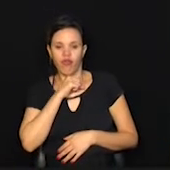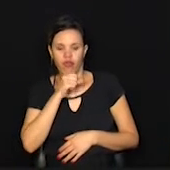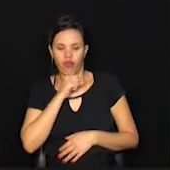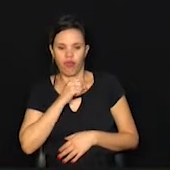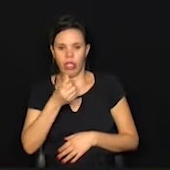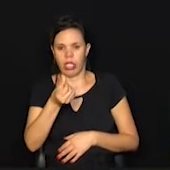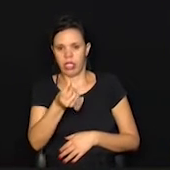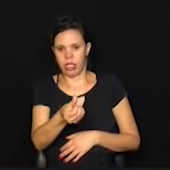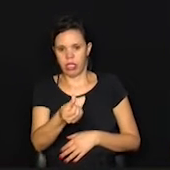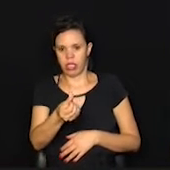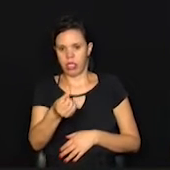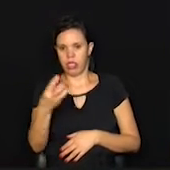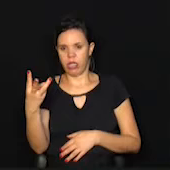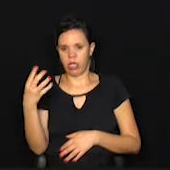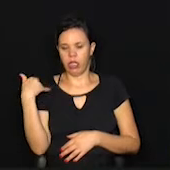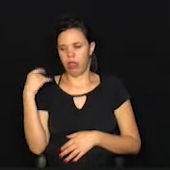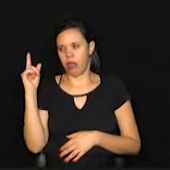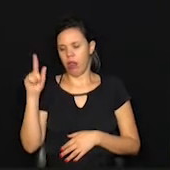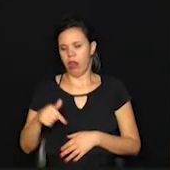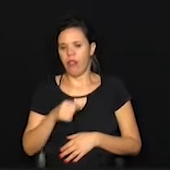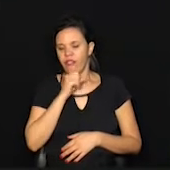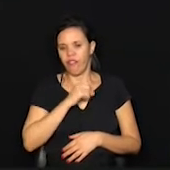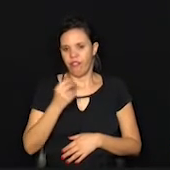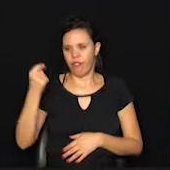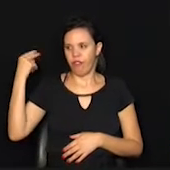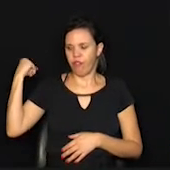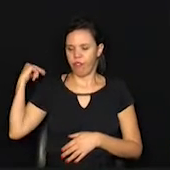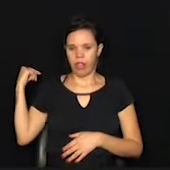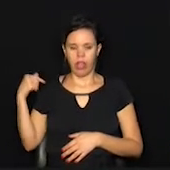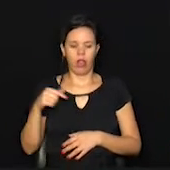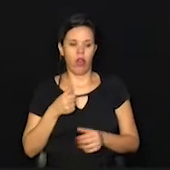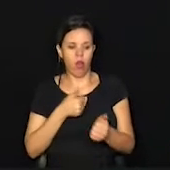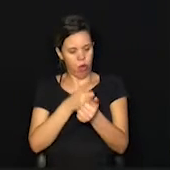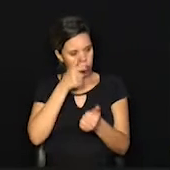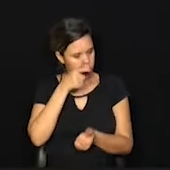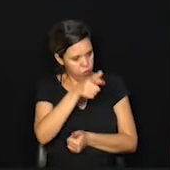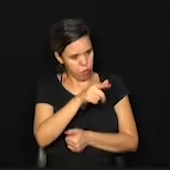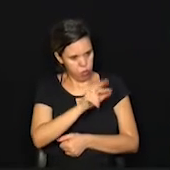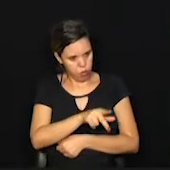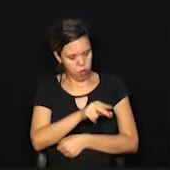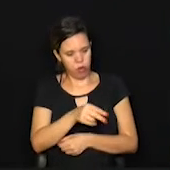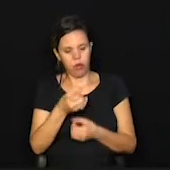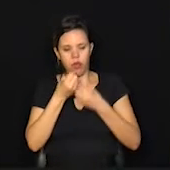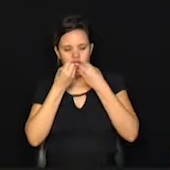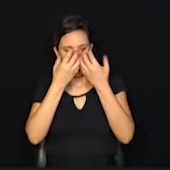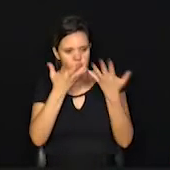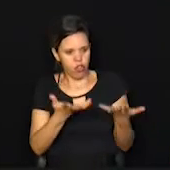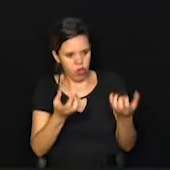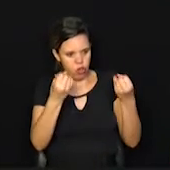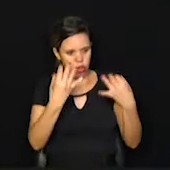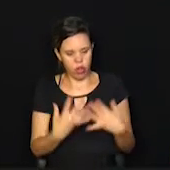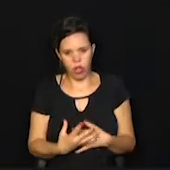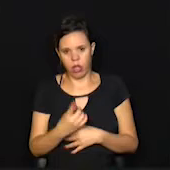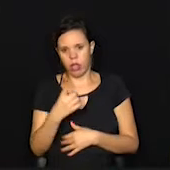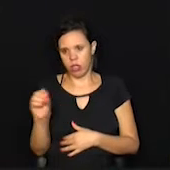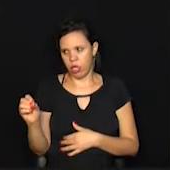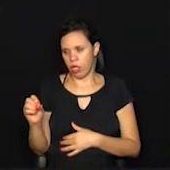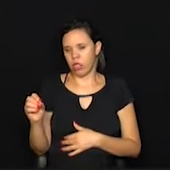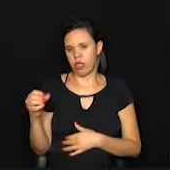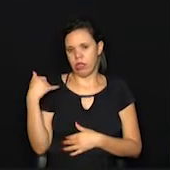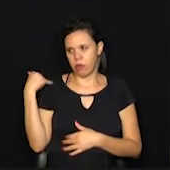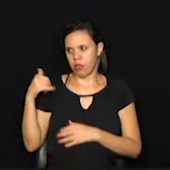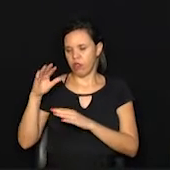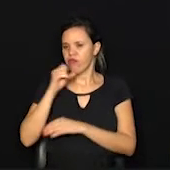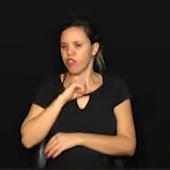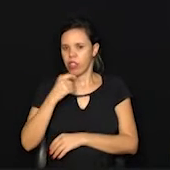velho 63 anos e aí quando eu acompanho o meu irmão para fazer o depoimento o irmão e 10 anos mais velho que eu